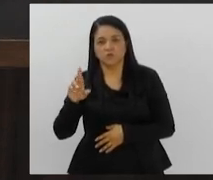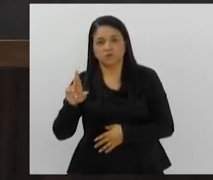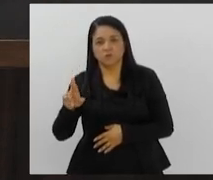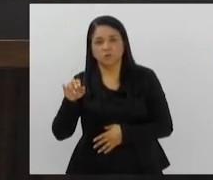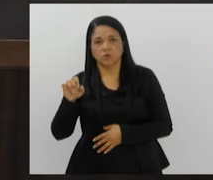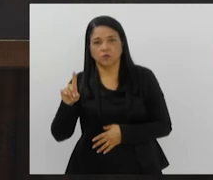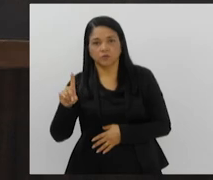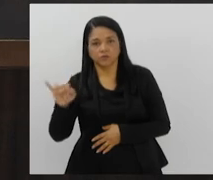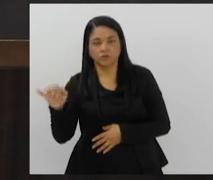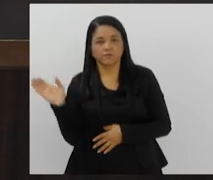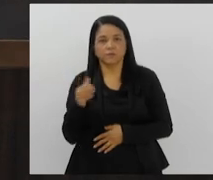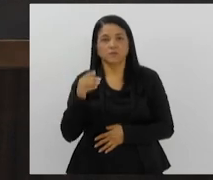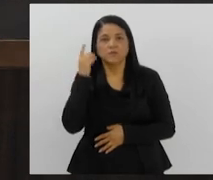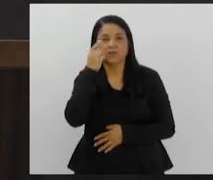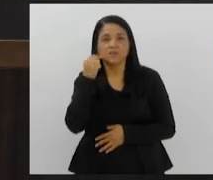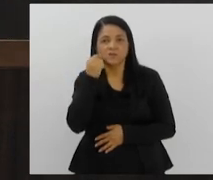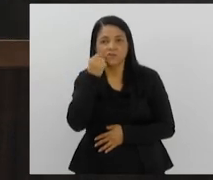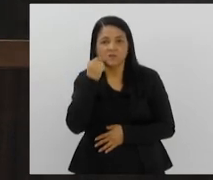Giovanni Ratinho,